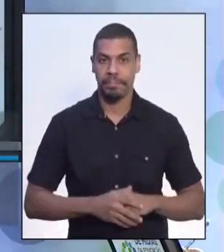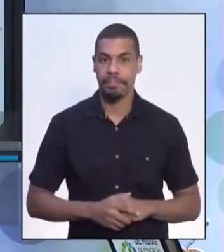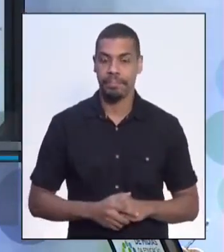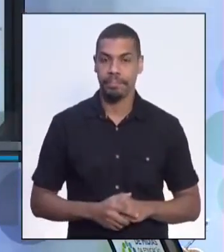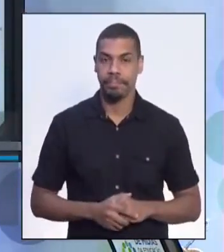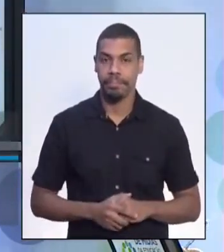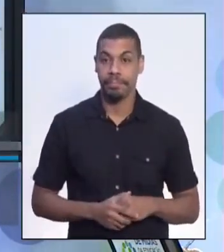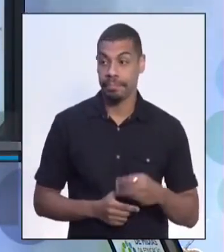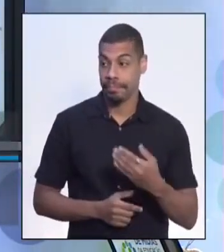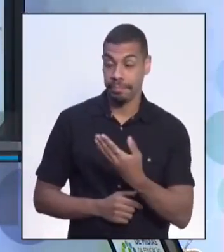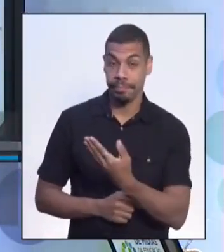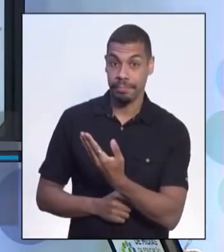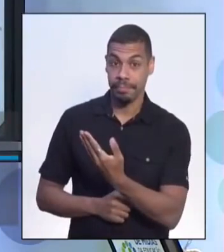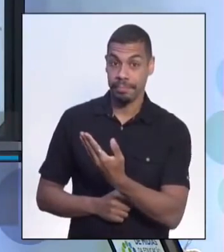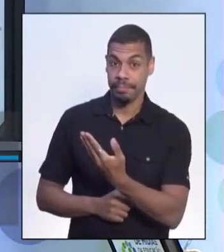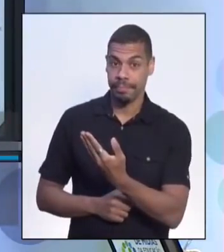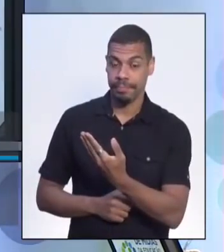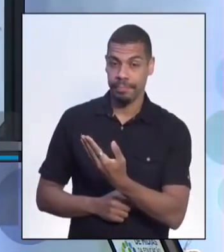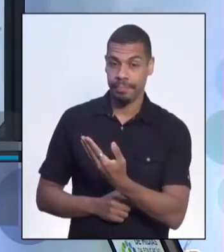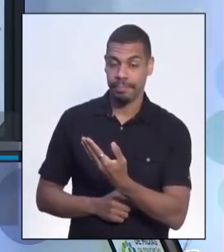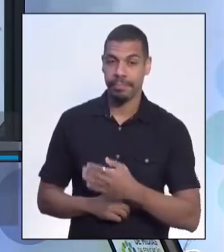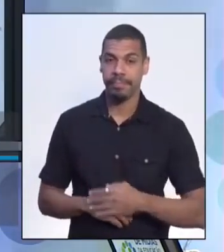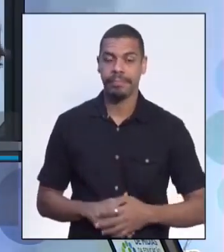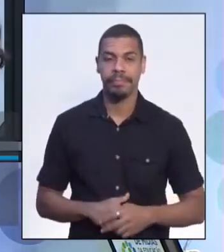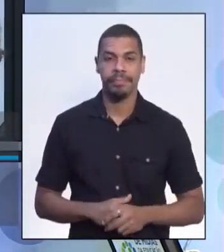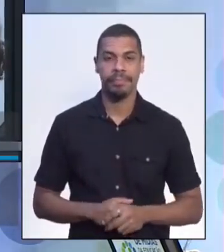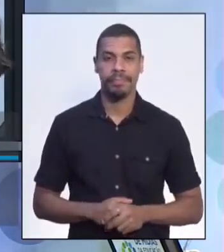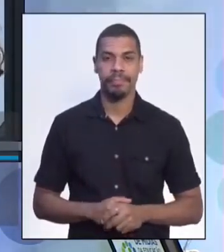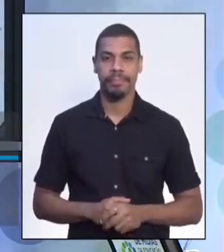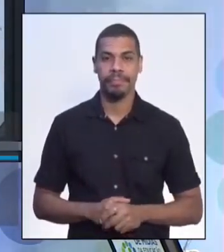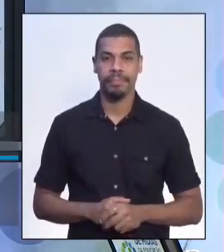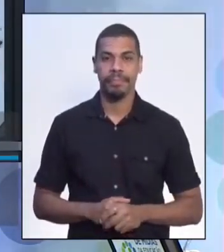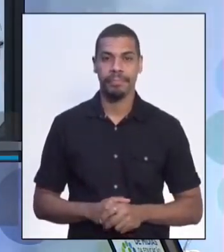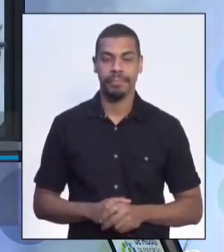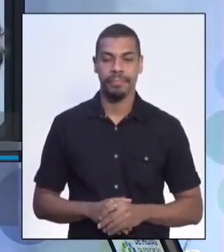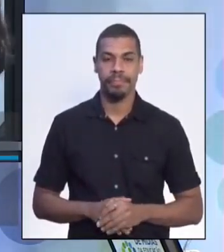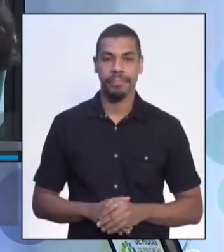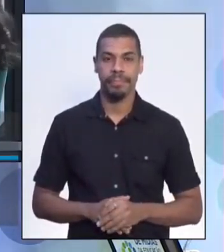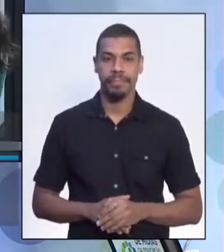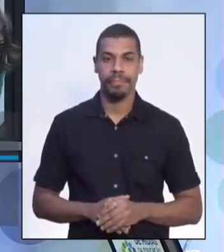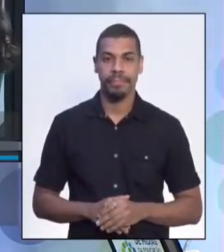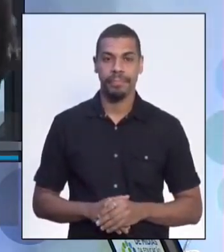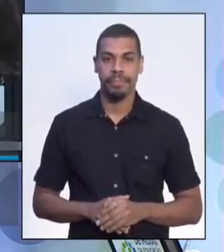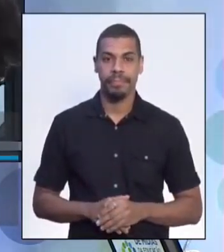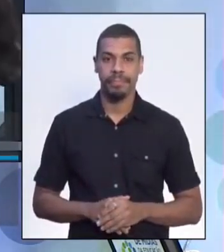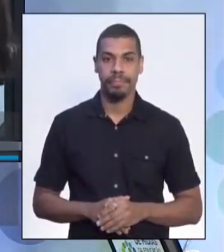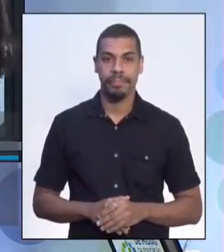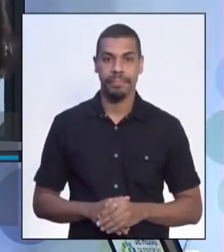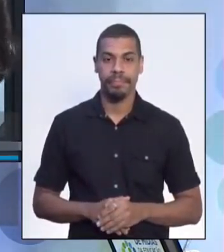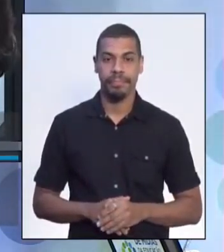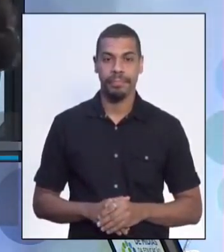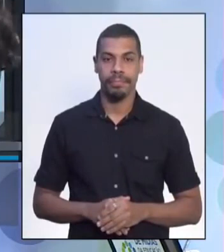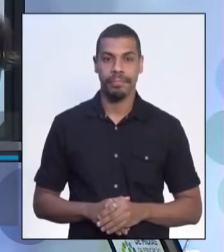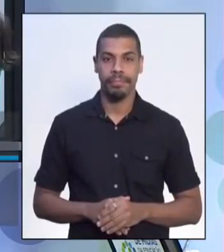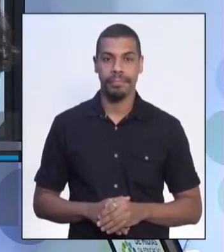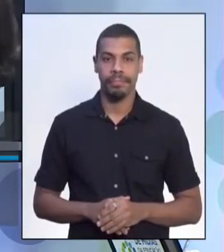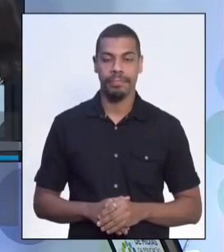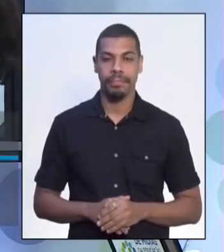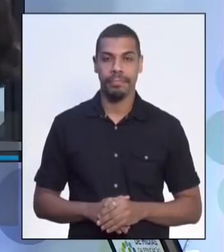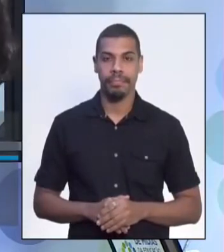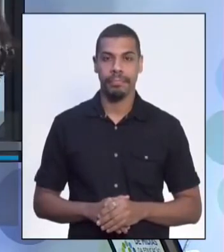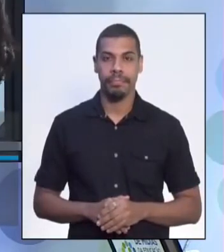Então, agora, eu vou fazer a forma fatorada. Não é a forma fatorada. A equação.